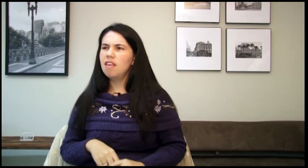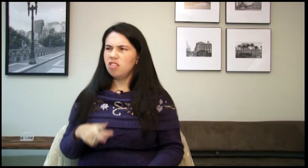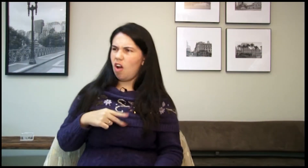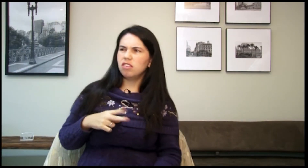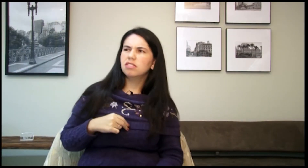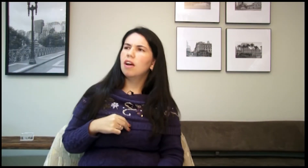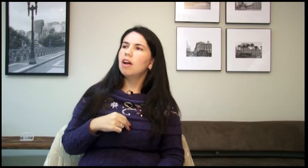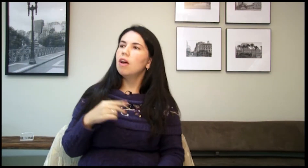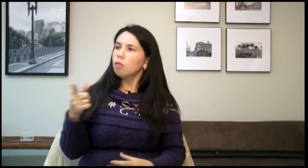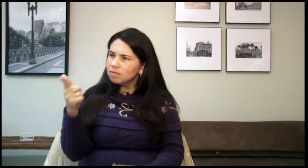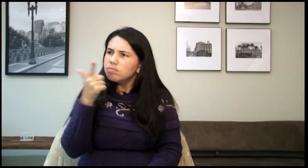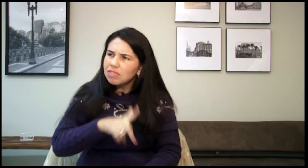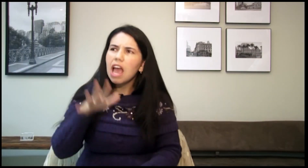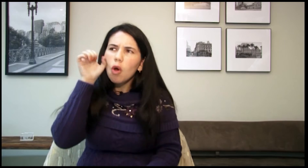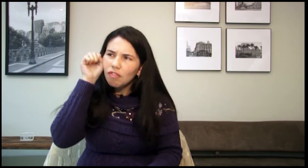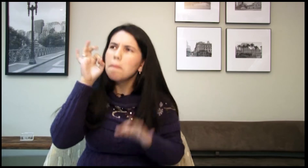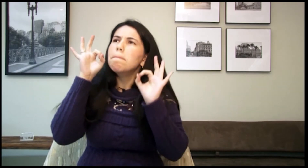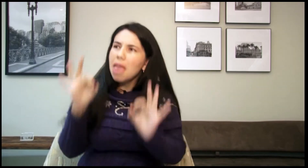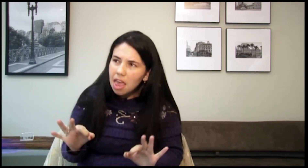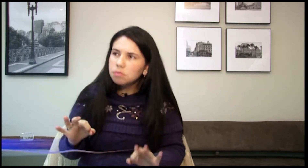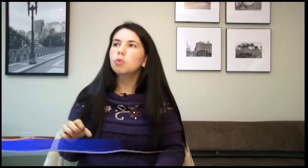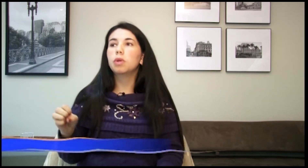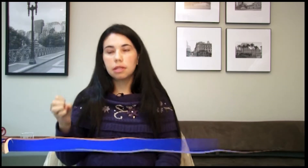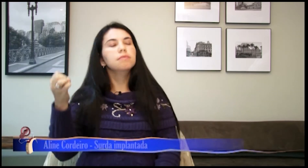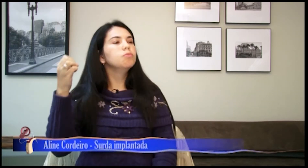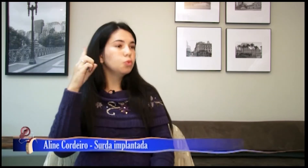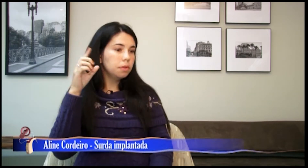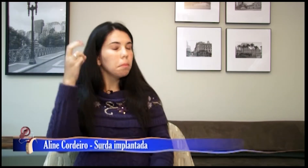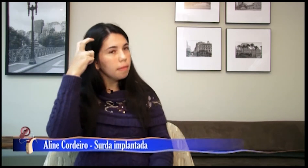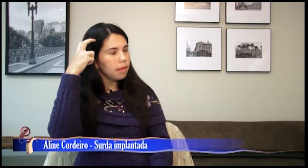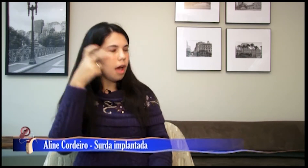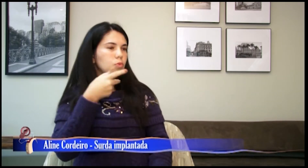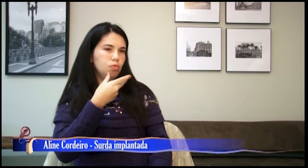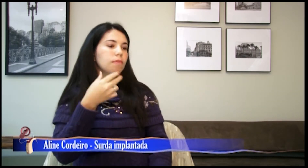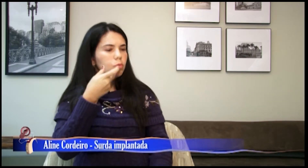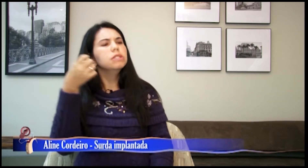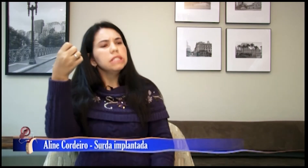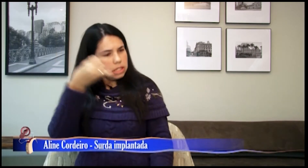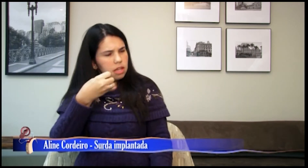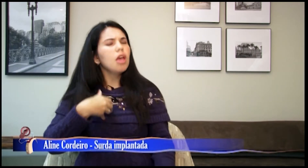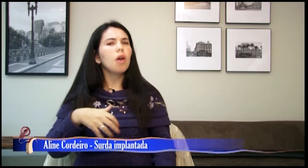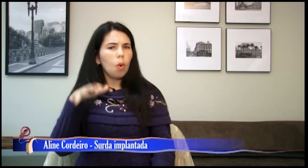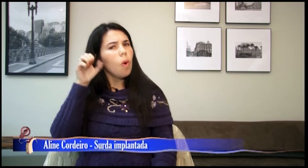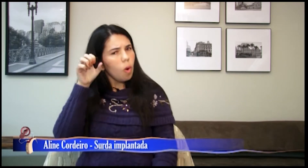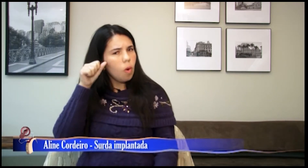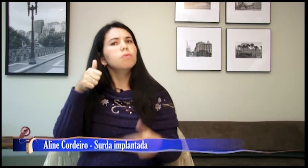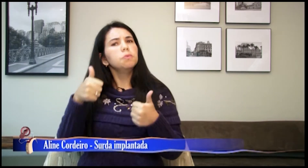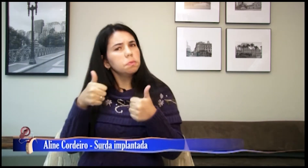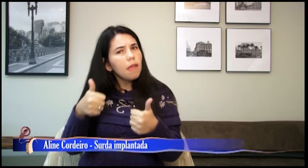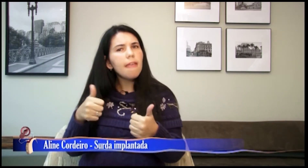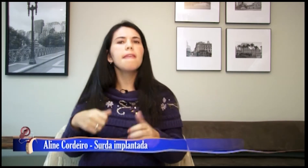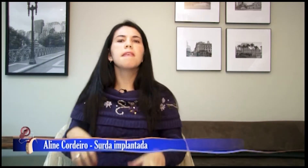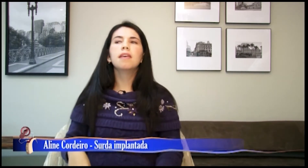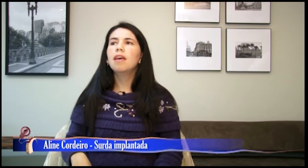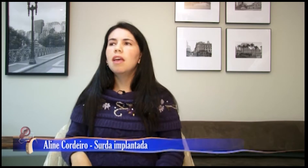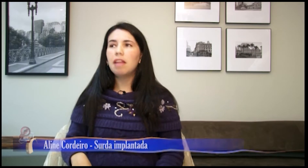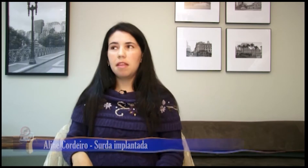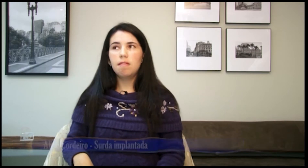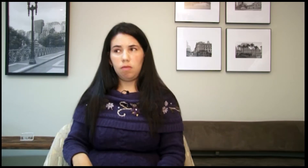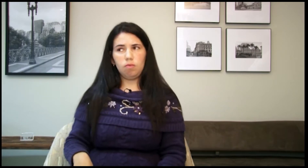Cheguei lá, perguntei a uma pessoa, você consegue ouvir mesmo? Sim, eu sou implantado e ouço bem.